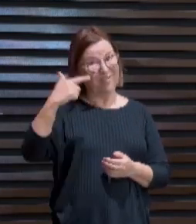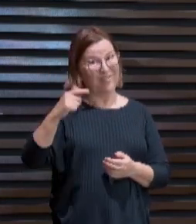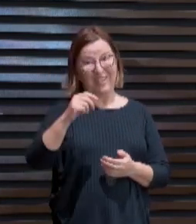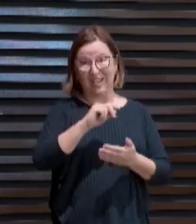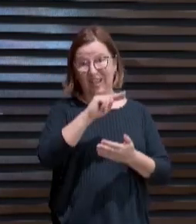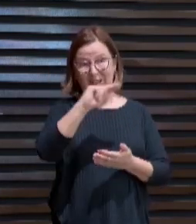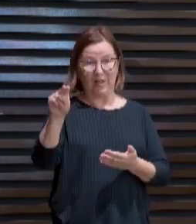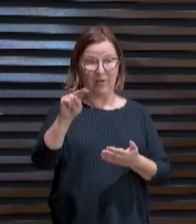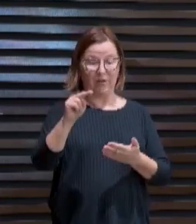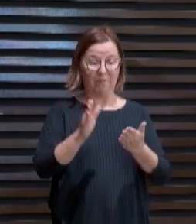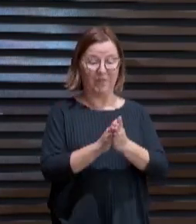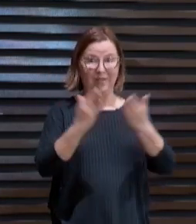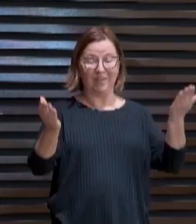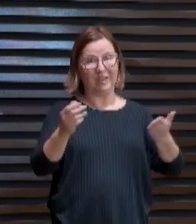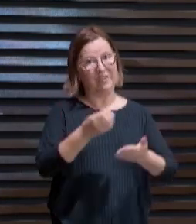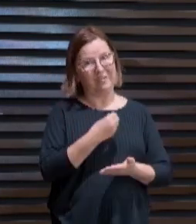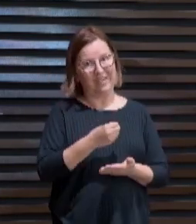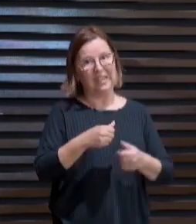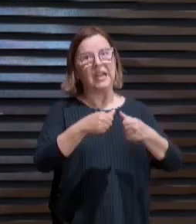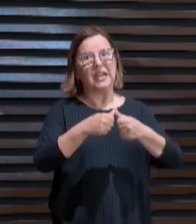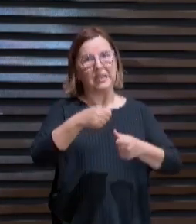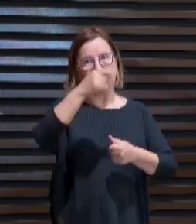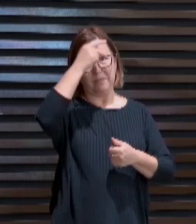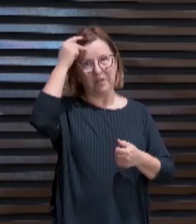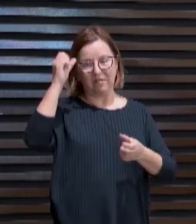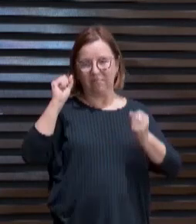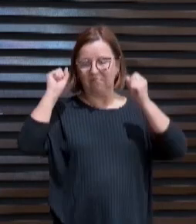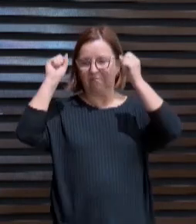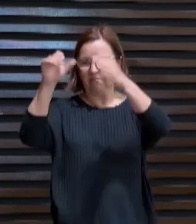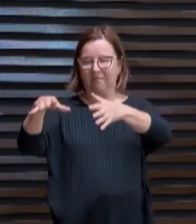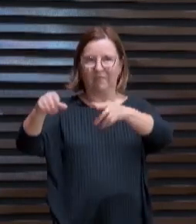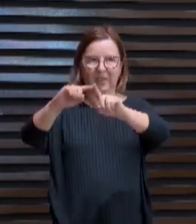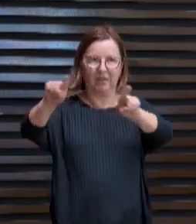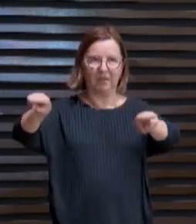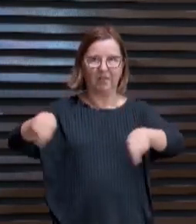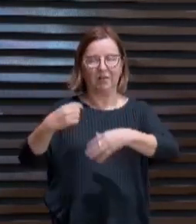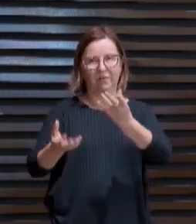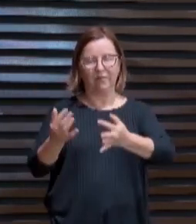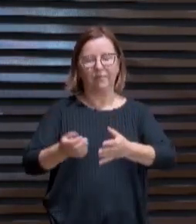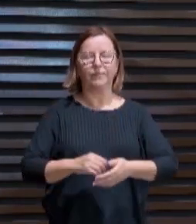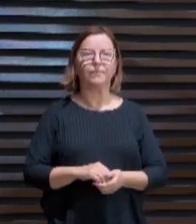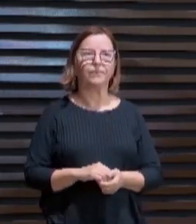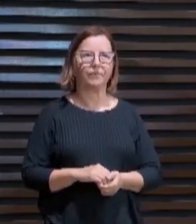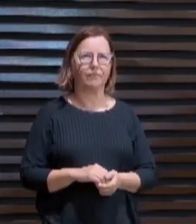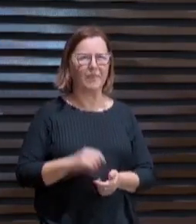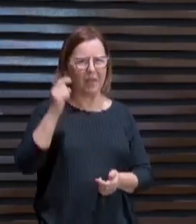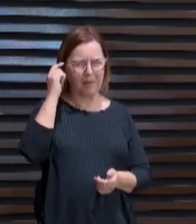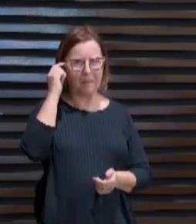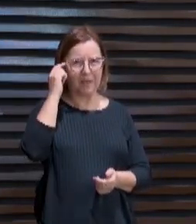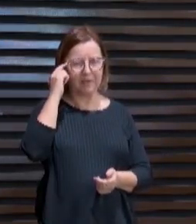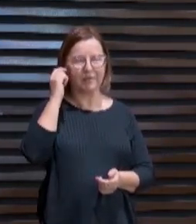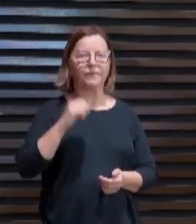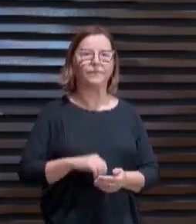no livro da vida, esse foi lançado para dentro do lago de fogo. Você veja, imagine o quadro aí. Ele